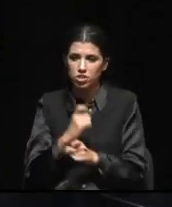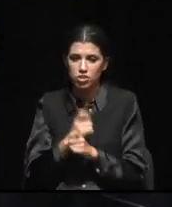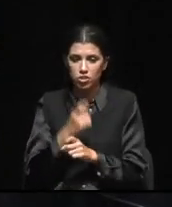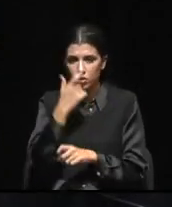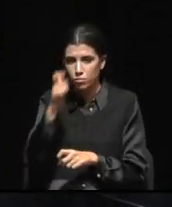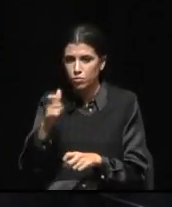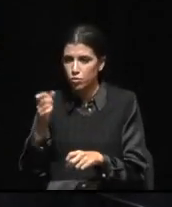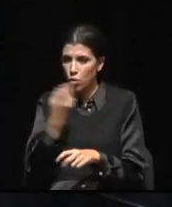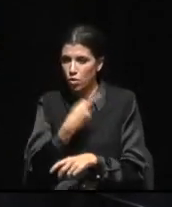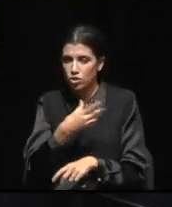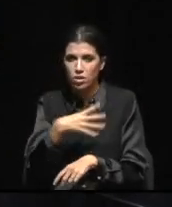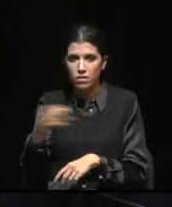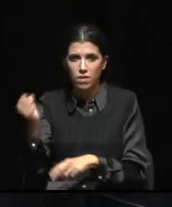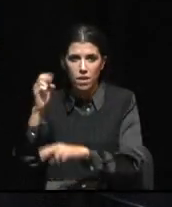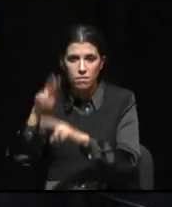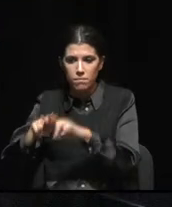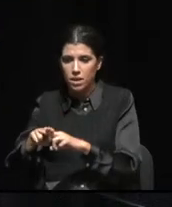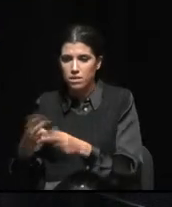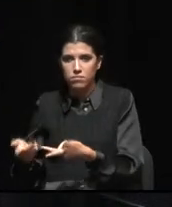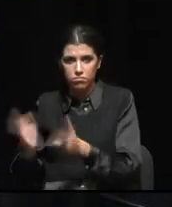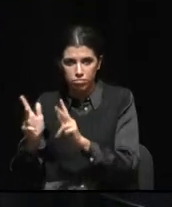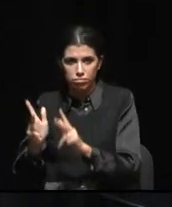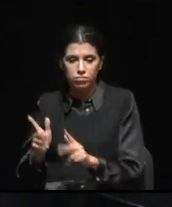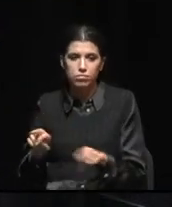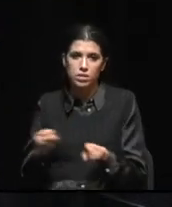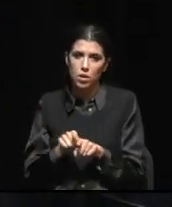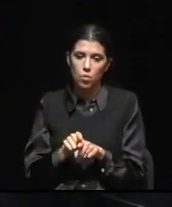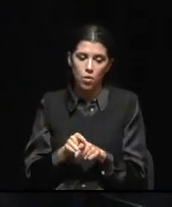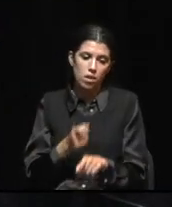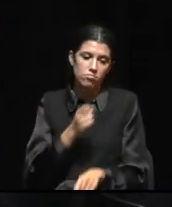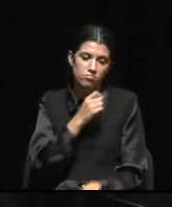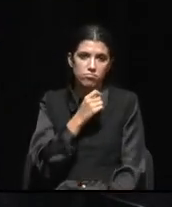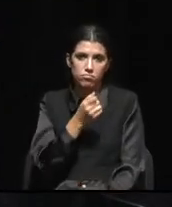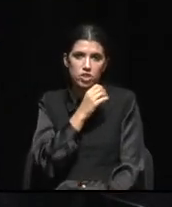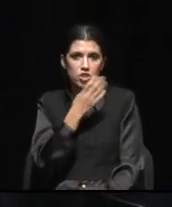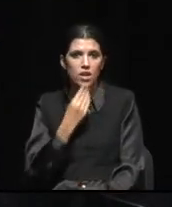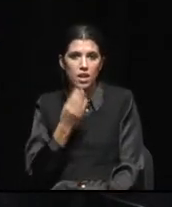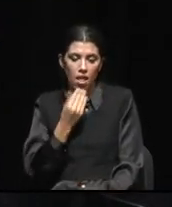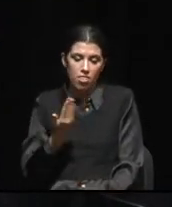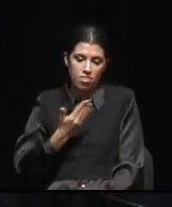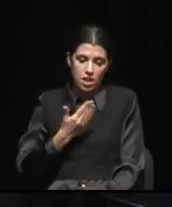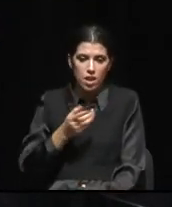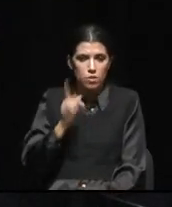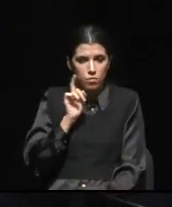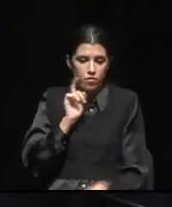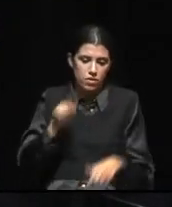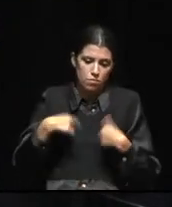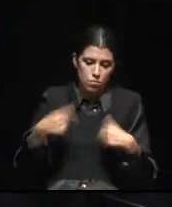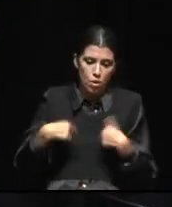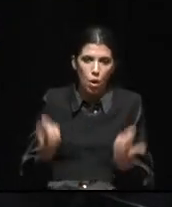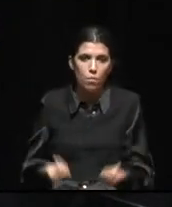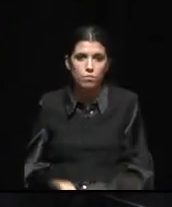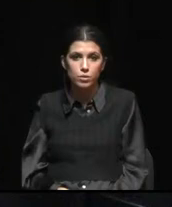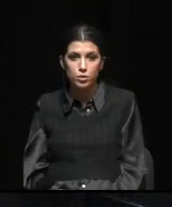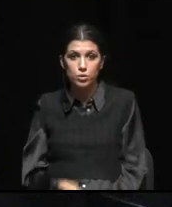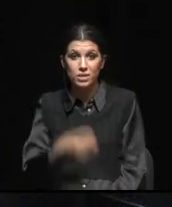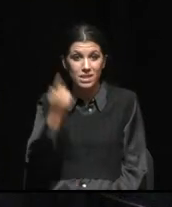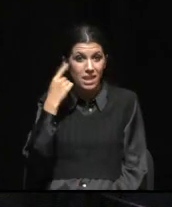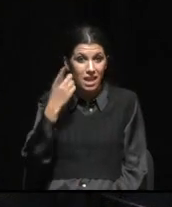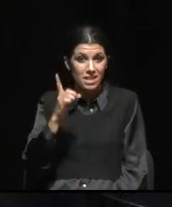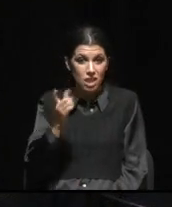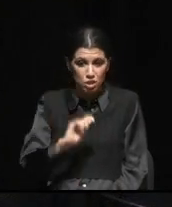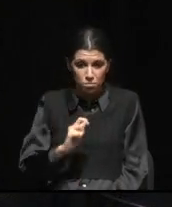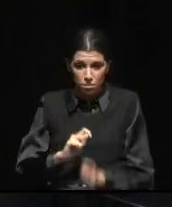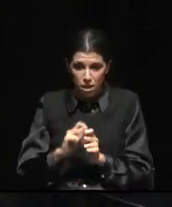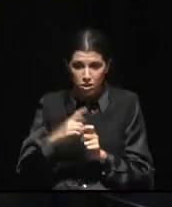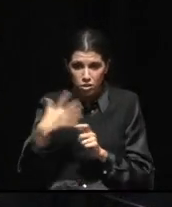libertação dos reféns e reconheceu o direito de Israel a defender-se de acordo com o direito internacional e humanitário passaram seis meses e